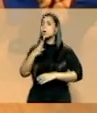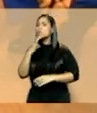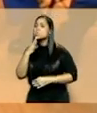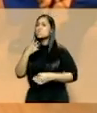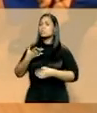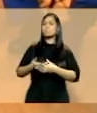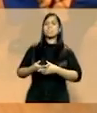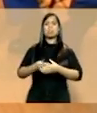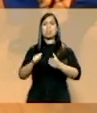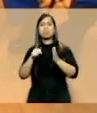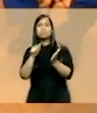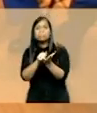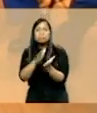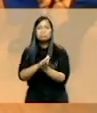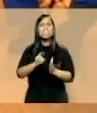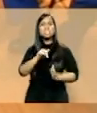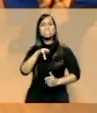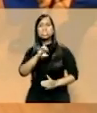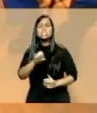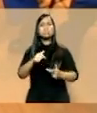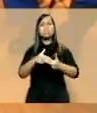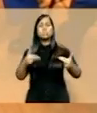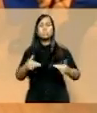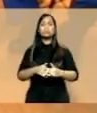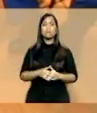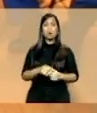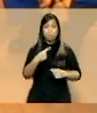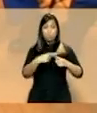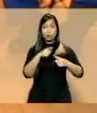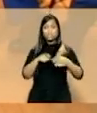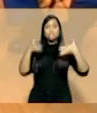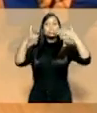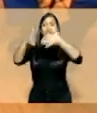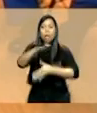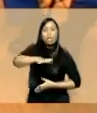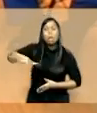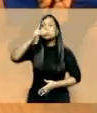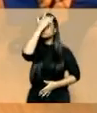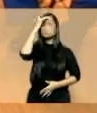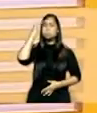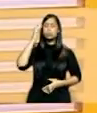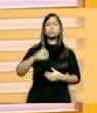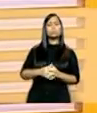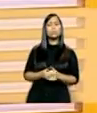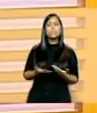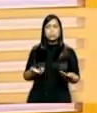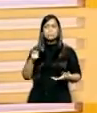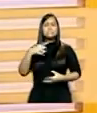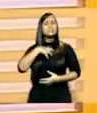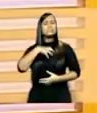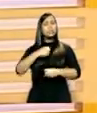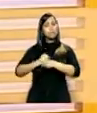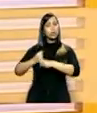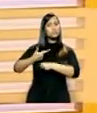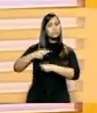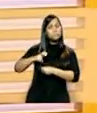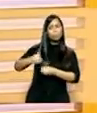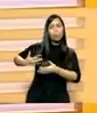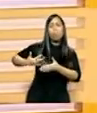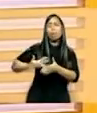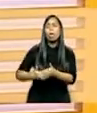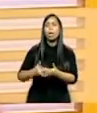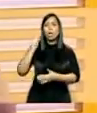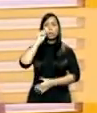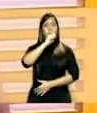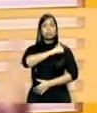as infrações, de estar lidado muito grande Contato com o muito direto com o público, com o público. O senhor sente nesses 25 anos, o Rio